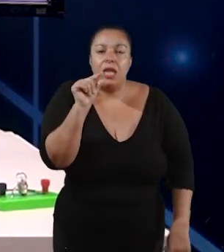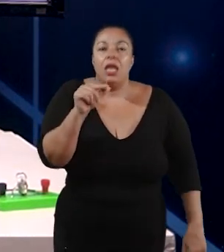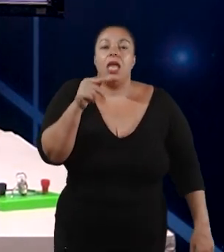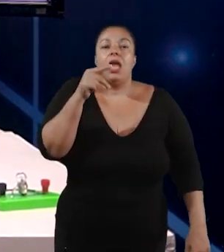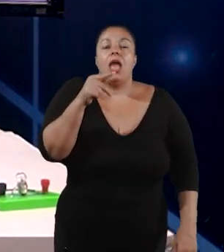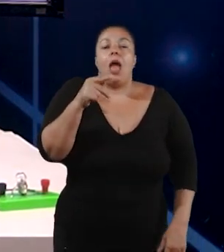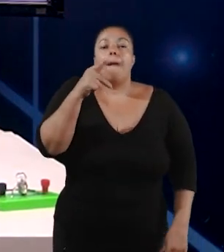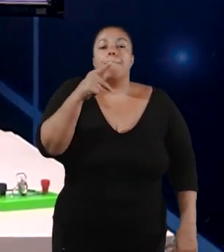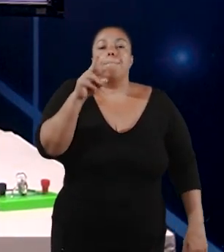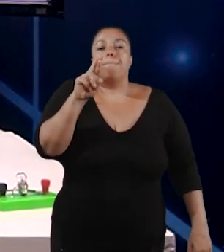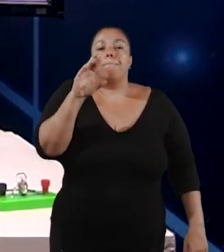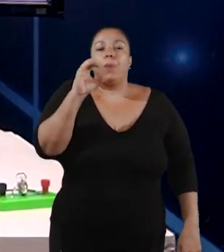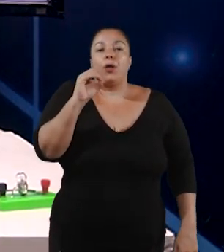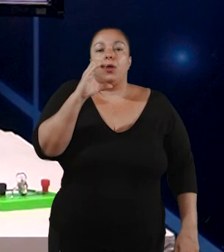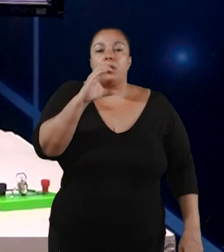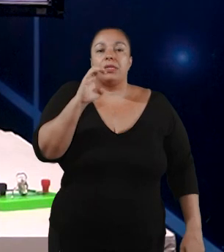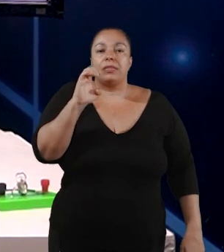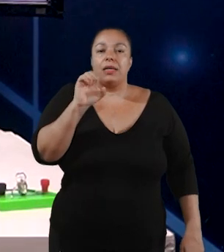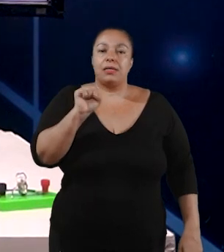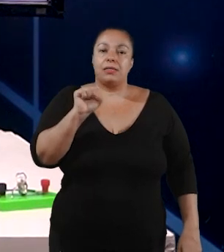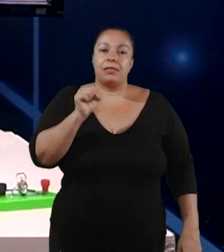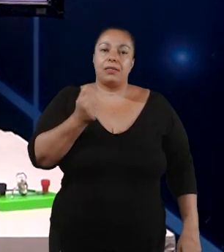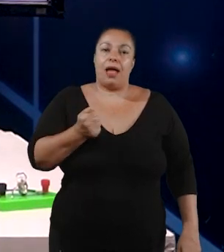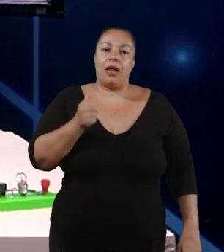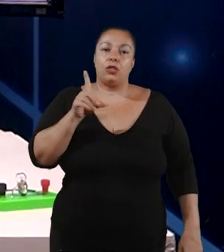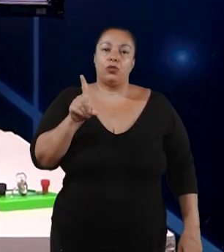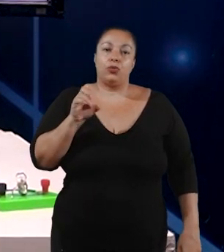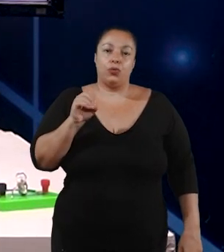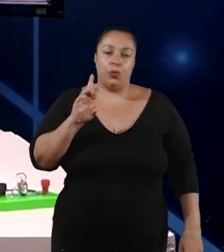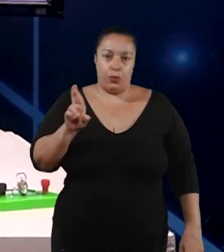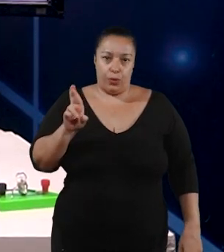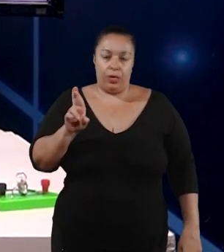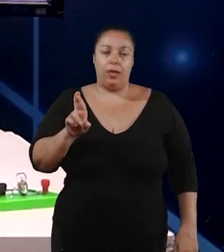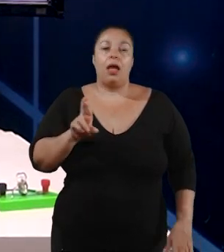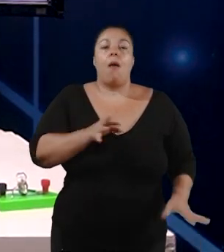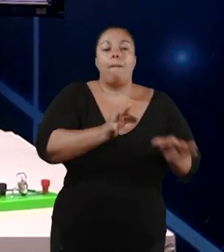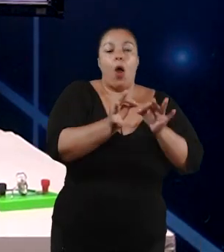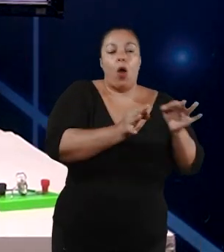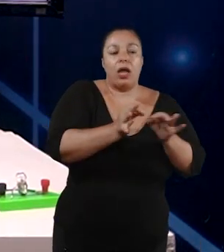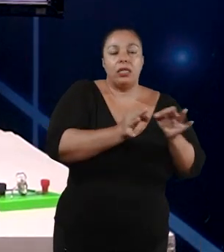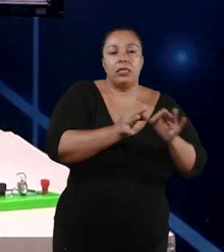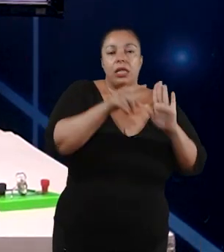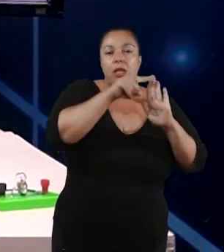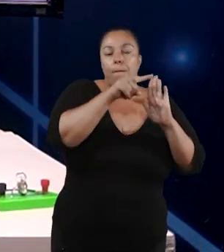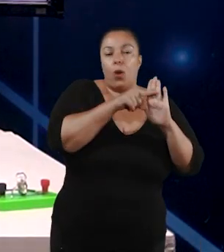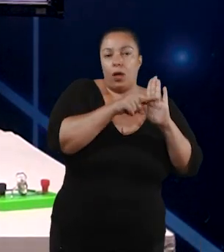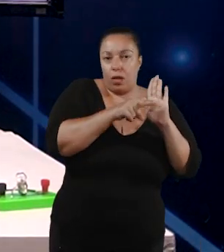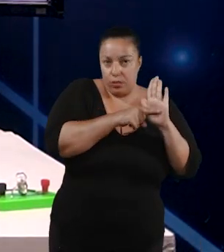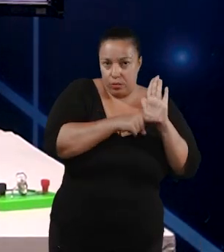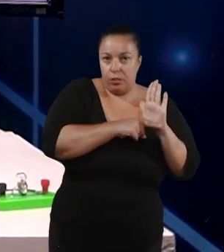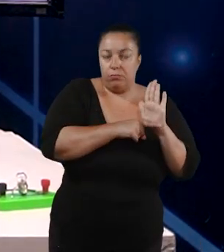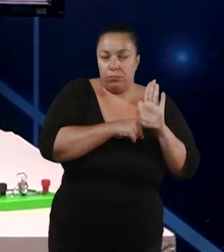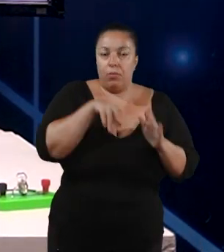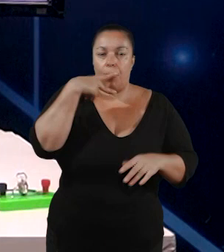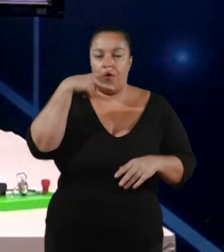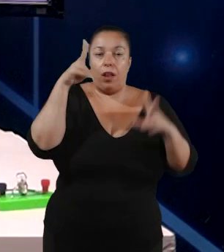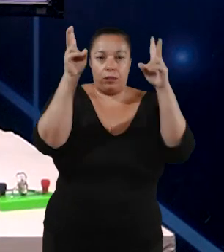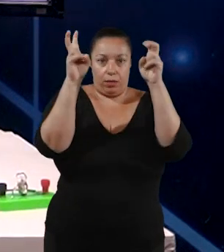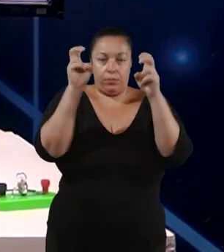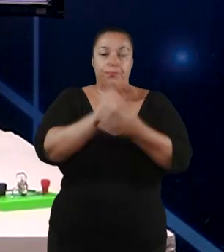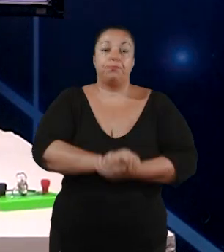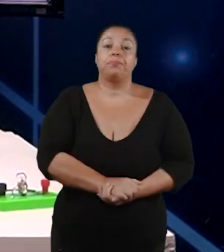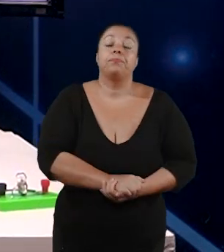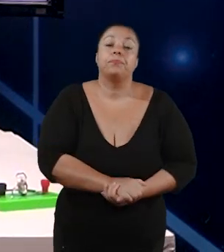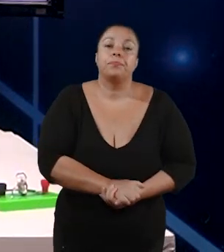vai ter o comando, vai ter os comandos já pré-programados, através de uma programação, que se Deus quiser mais para frente nós vamos falar também, tá? Então existe